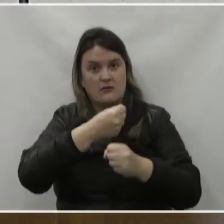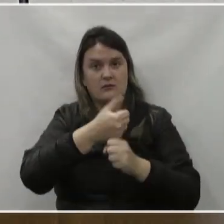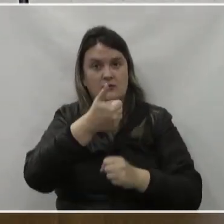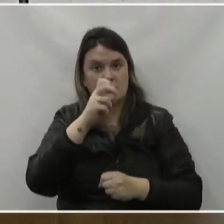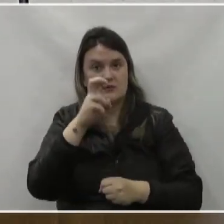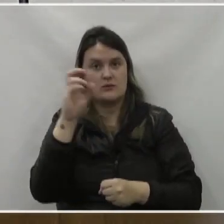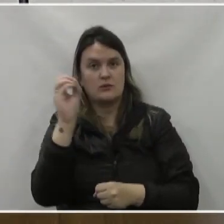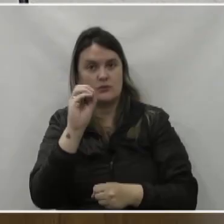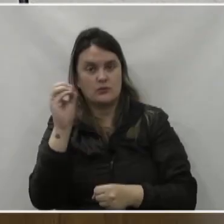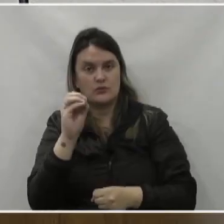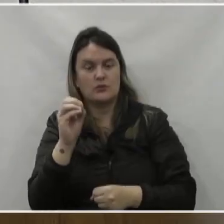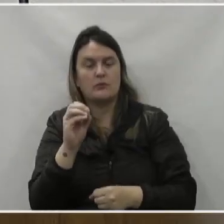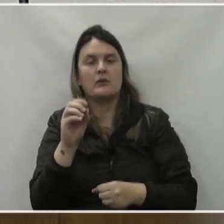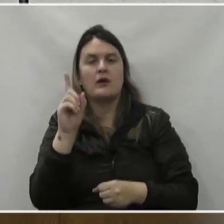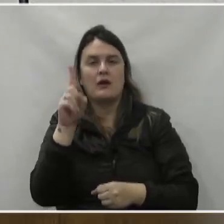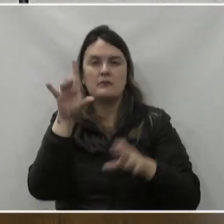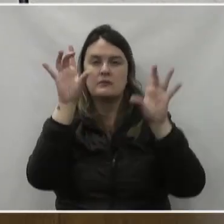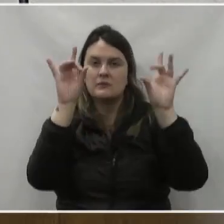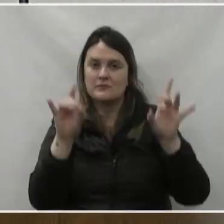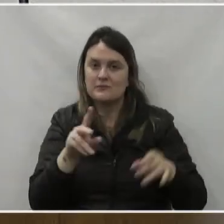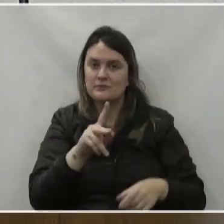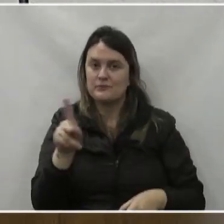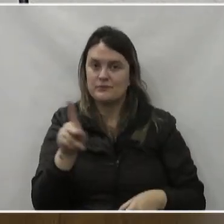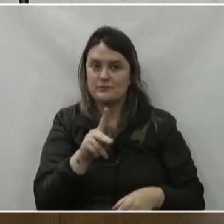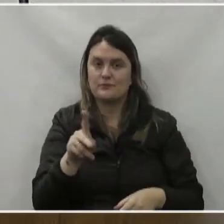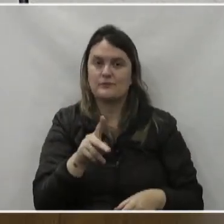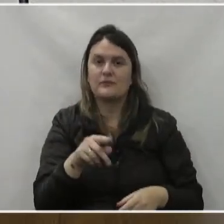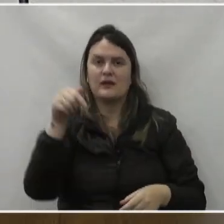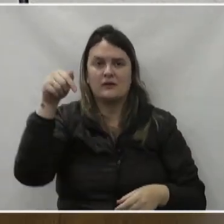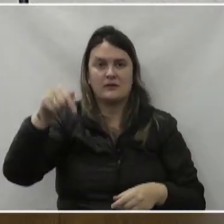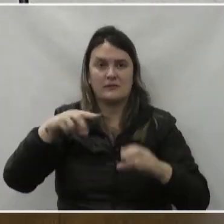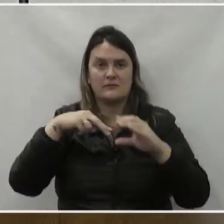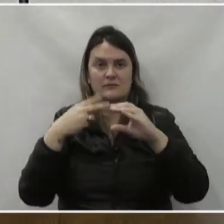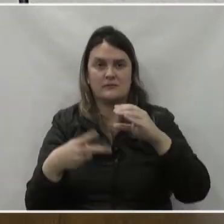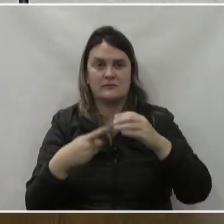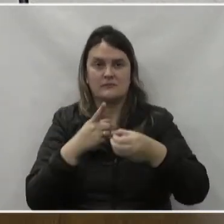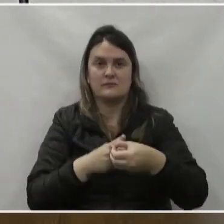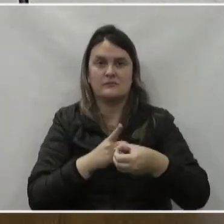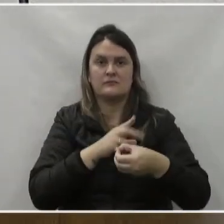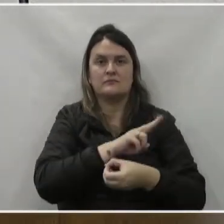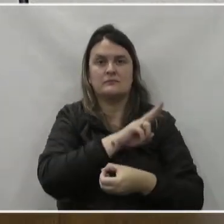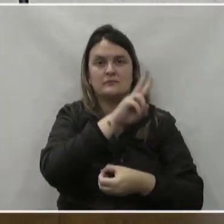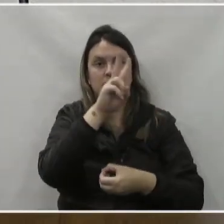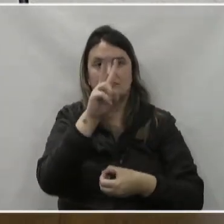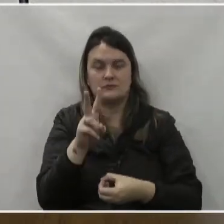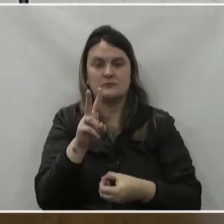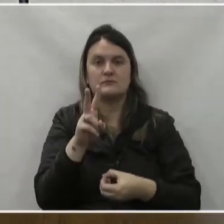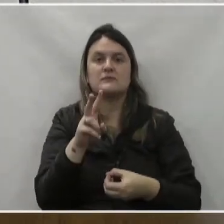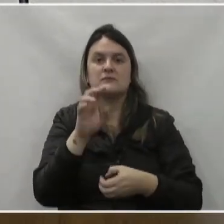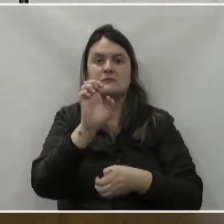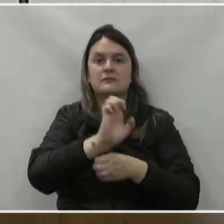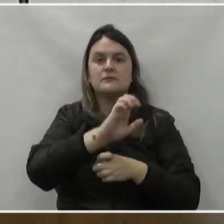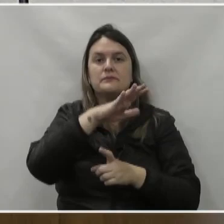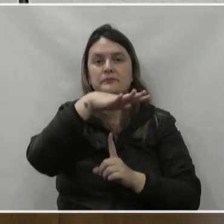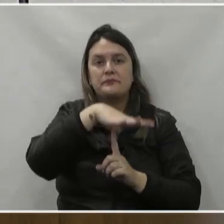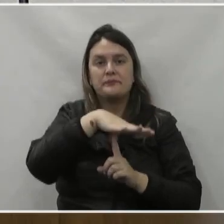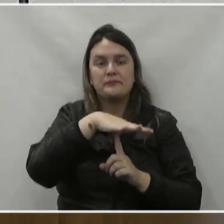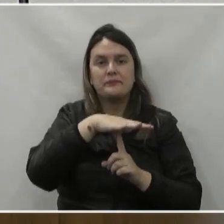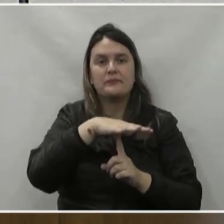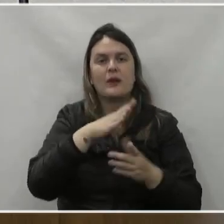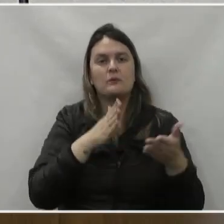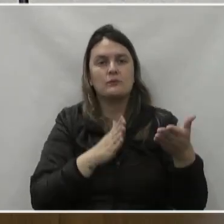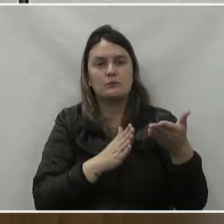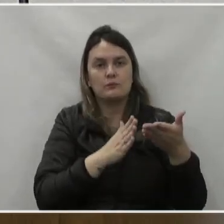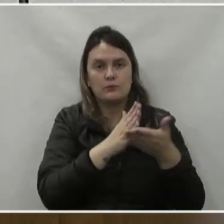outubro, que é o Dia do Professor. A Câmara Municipal de União da Vitória, Estado do Paraná,